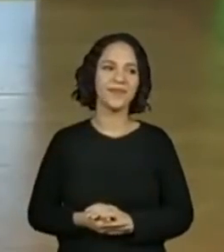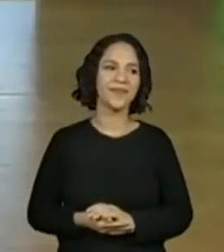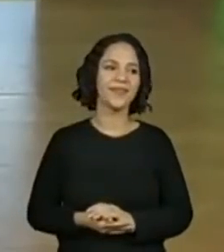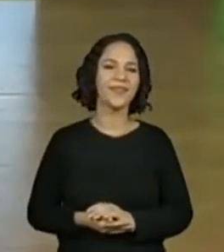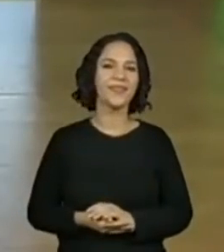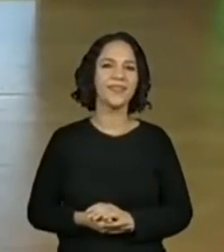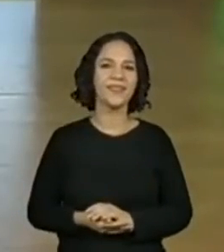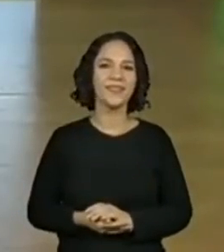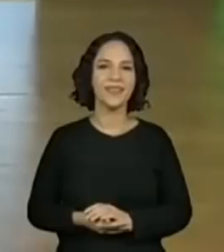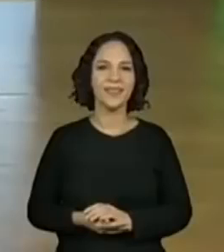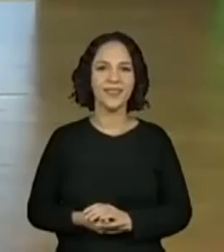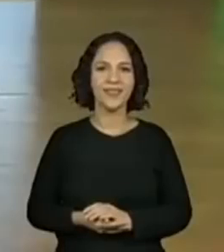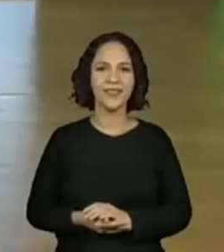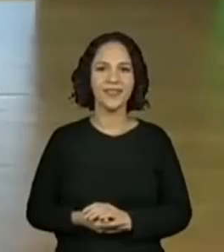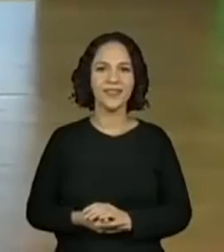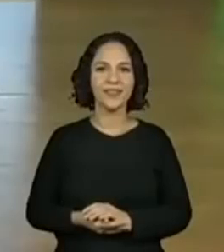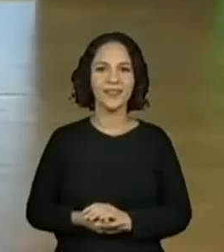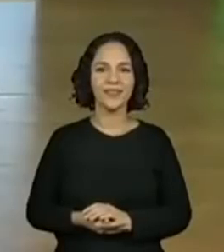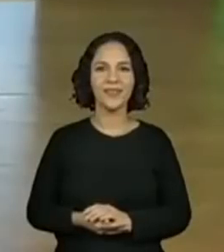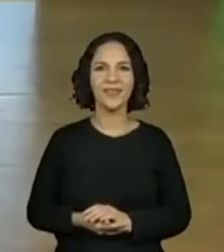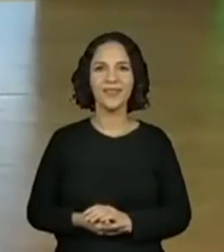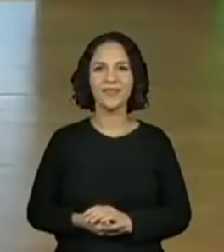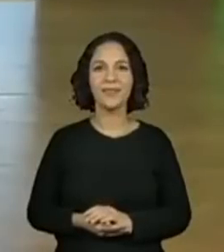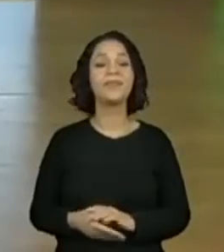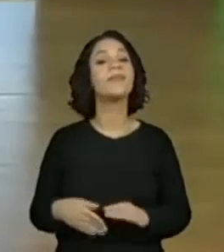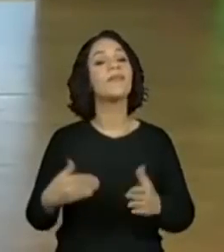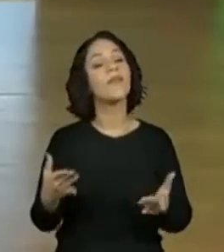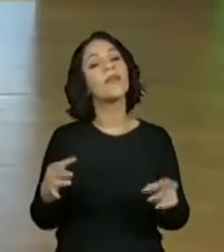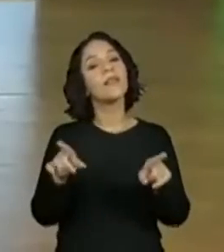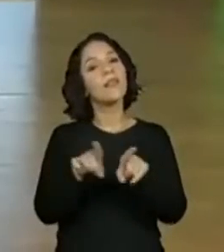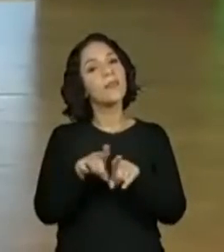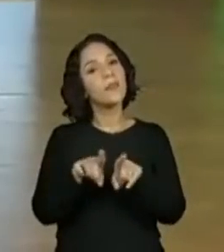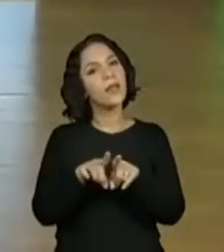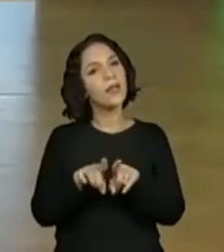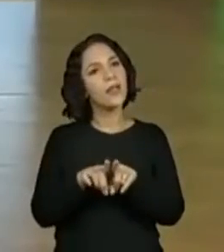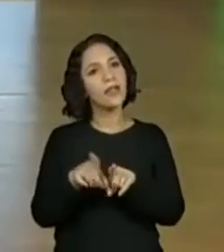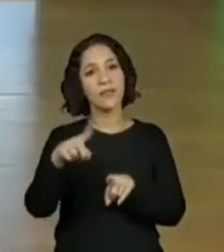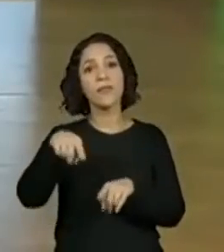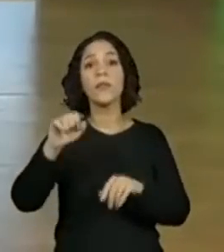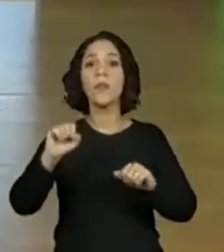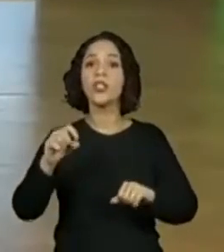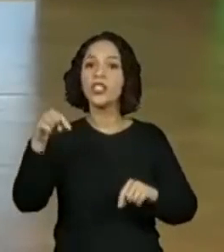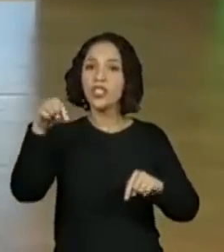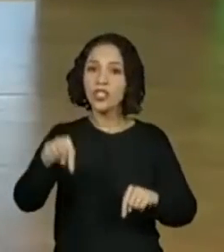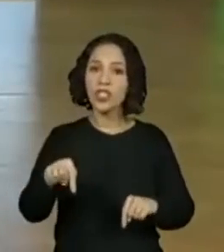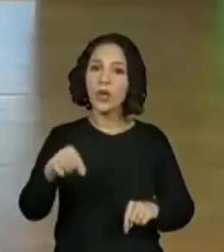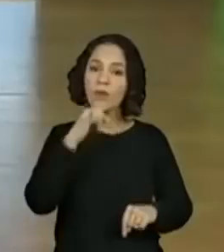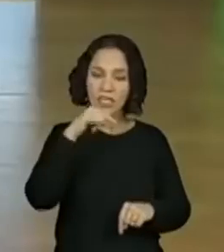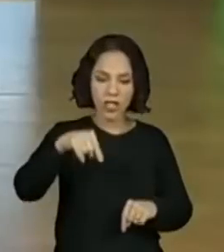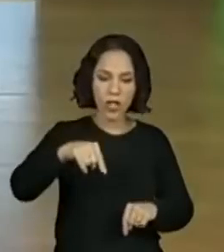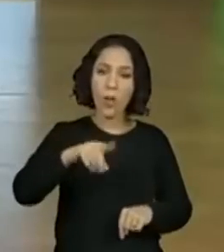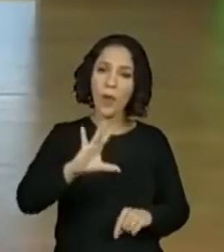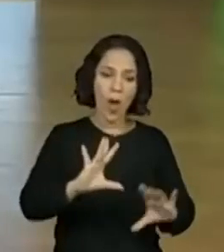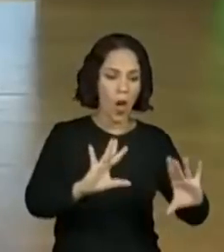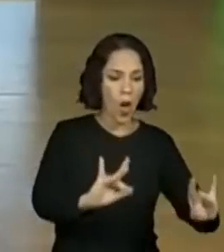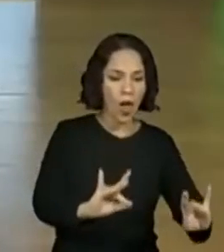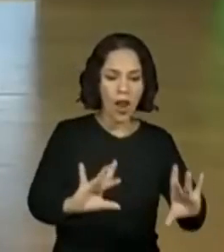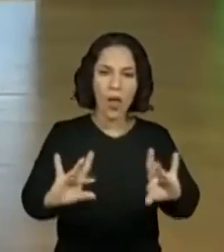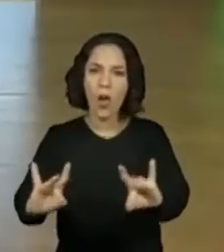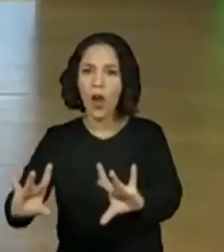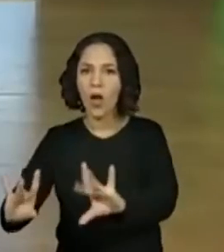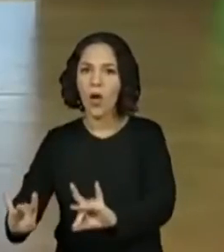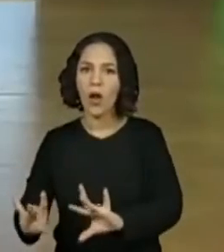também eles podem... Isso. Isso. Também eles podem ir colando no chão essa figura, se eles também decidirem desenhar, né?